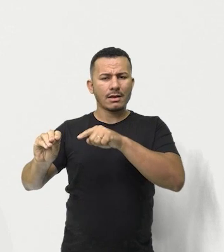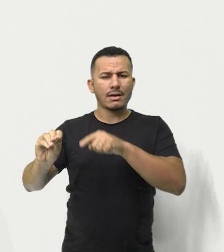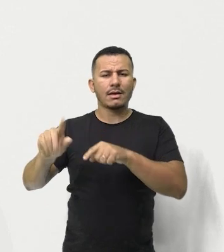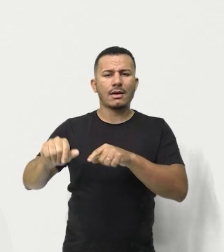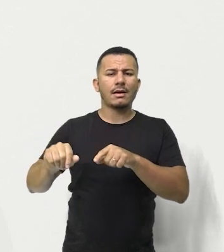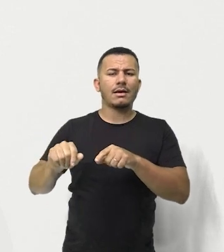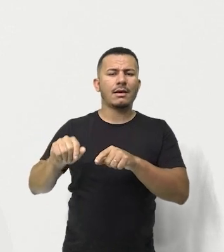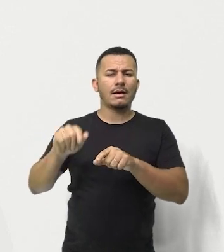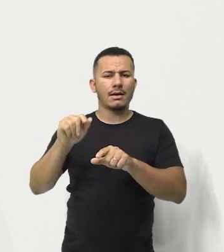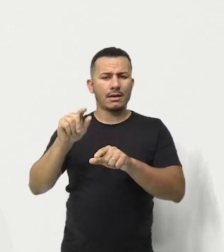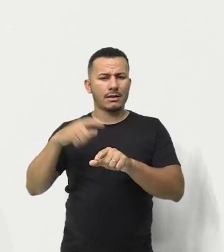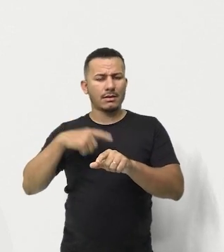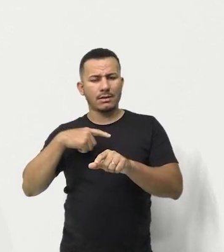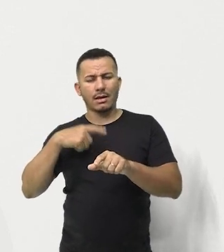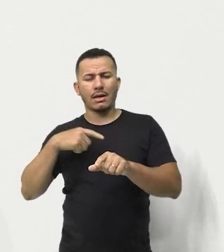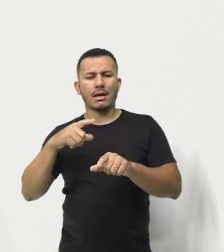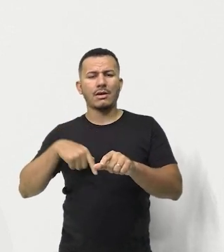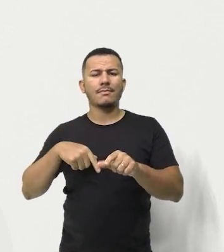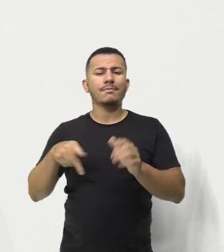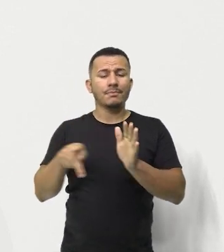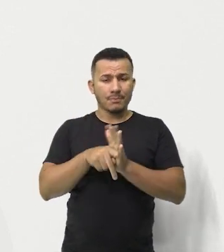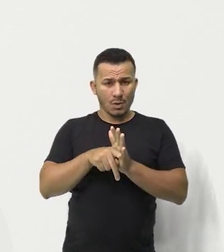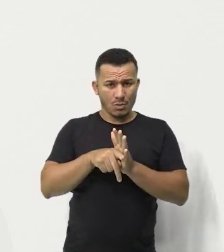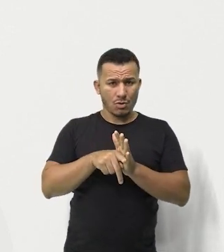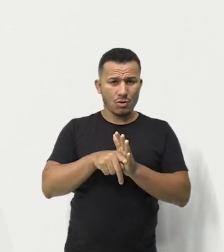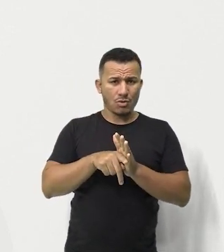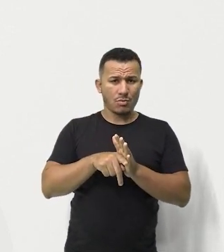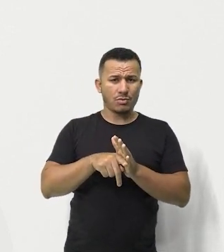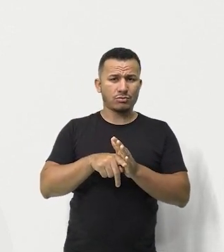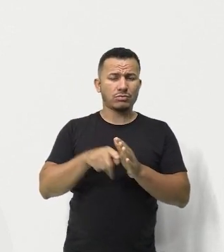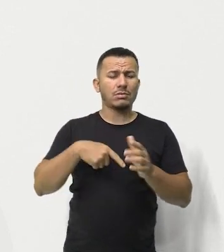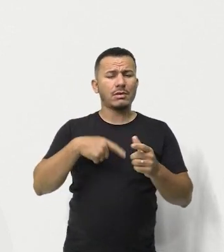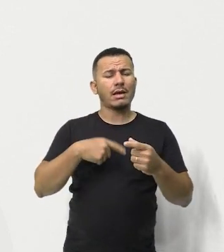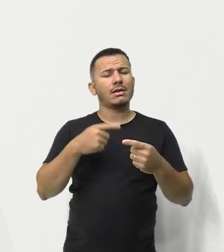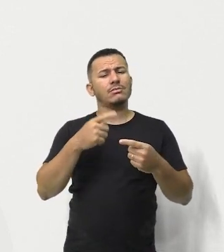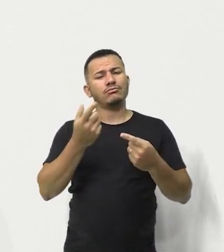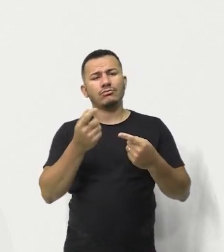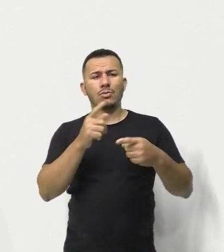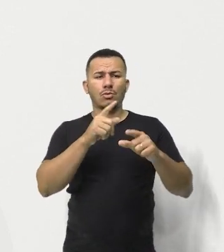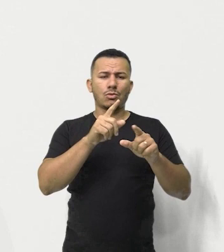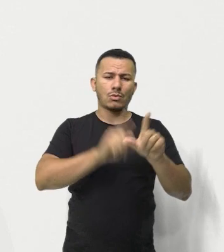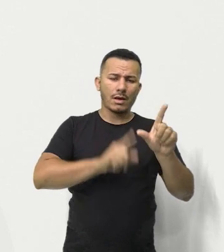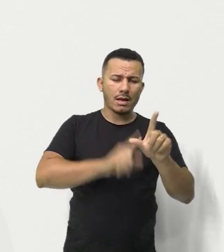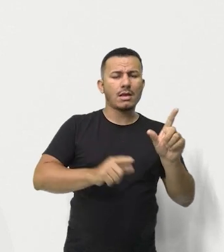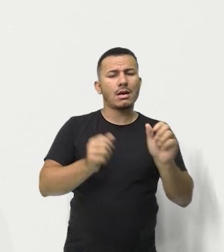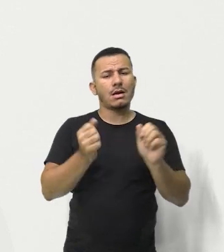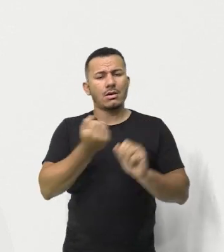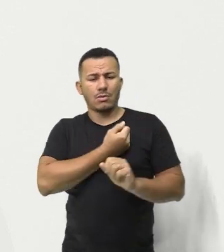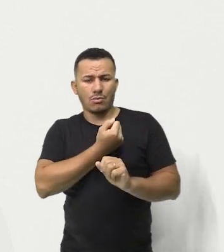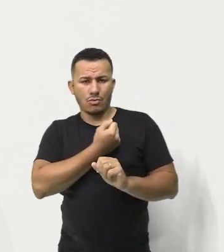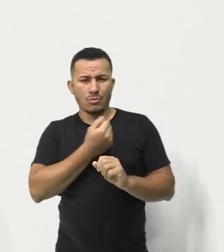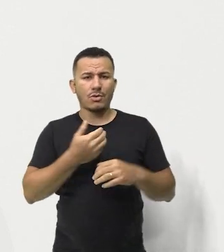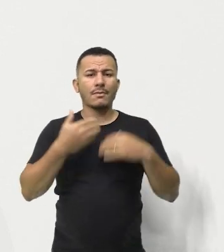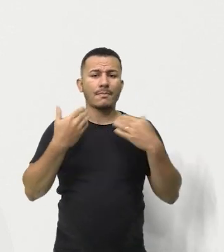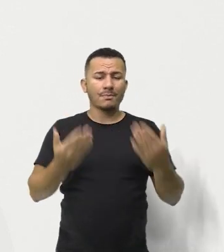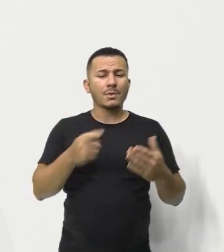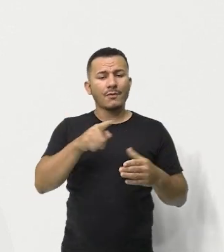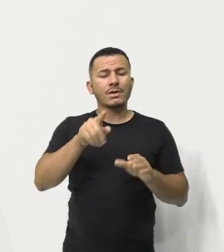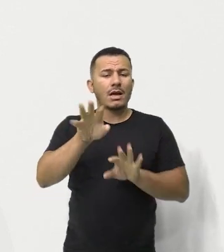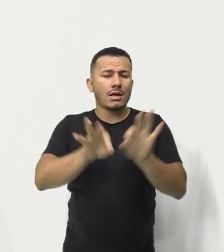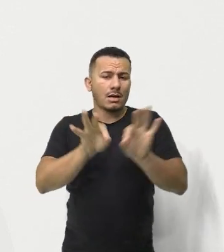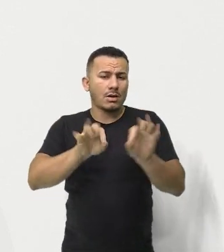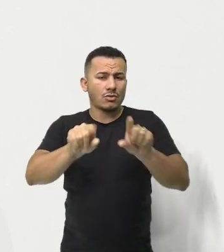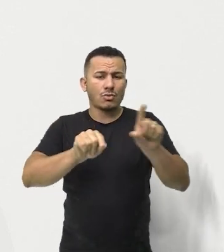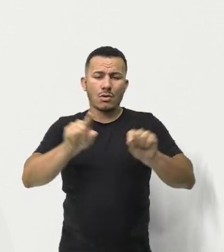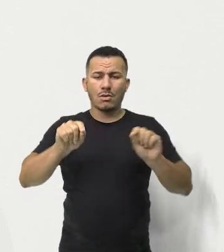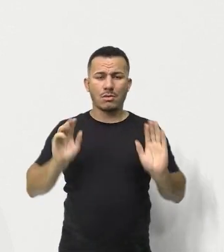termos algébricos. E o que é um termo algébrico? É aquilo que tem um coeficiente e uma parte literal, ou seja, tem